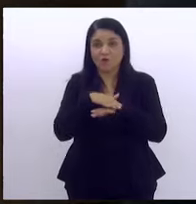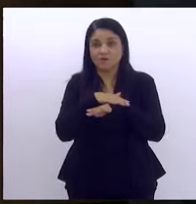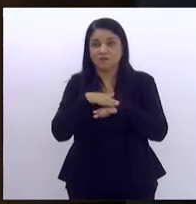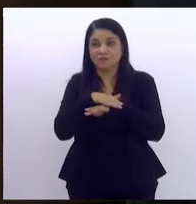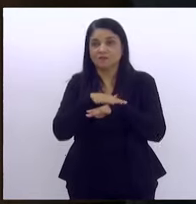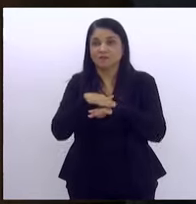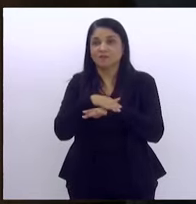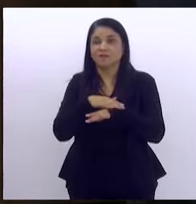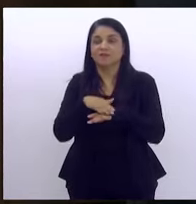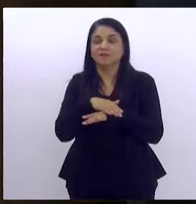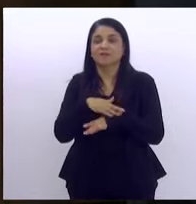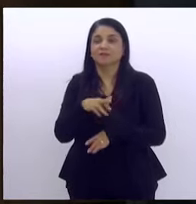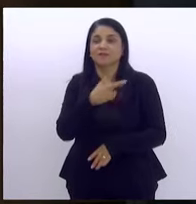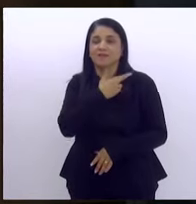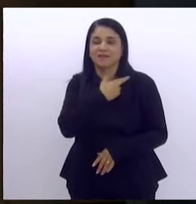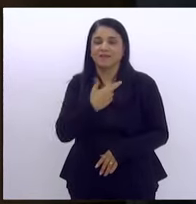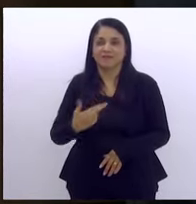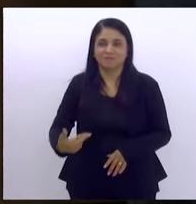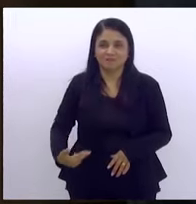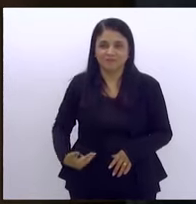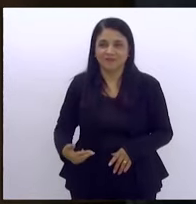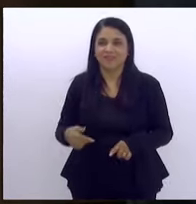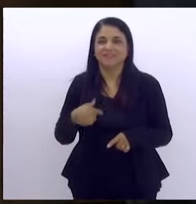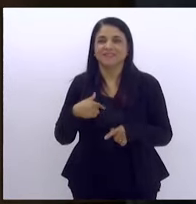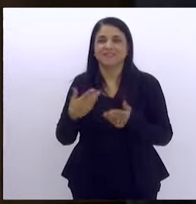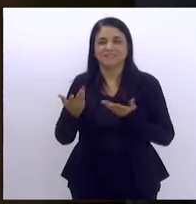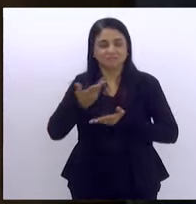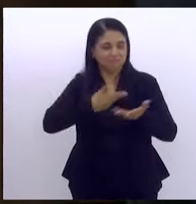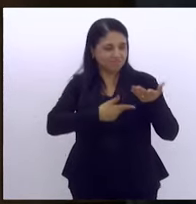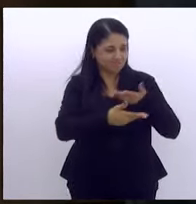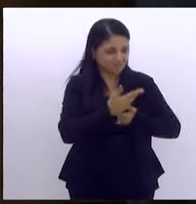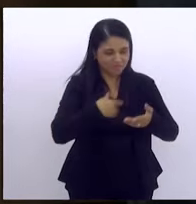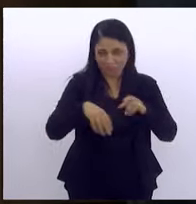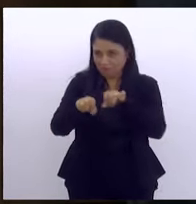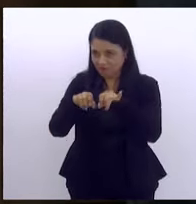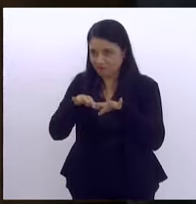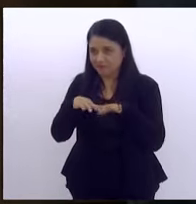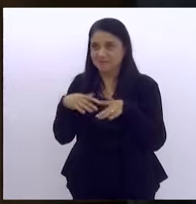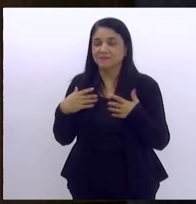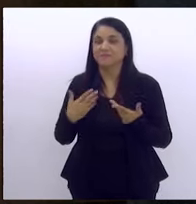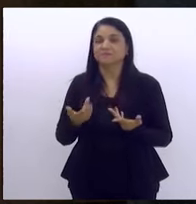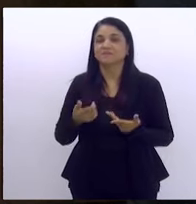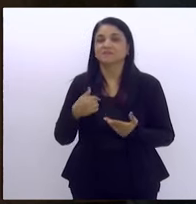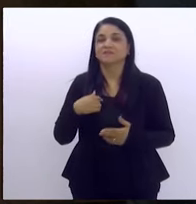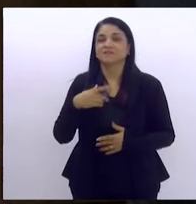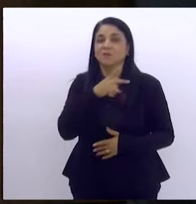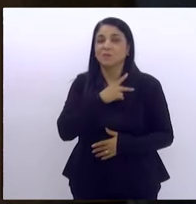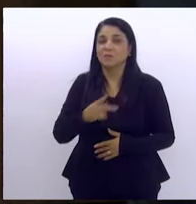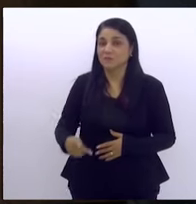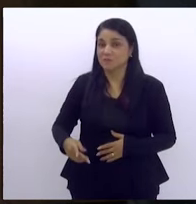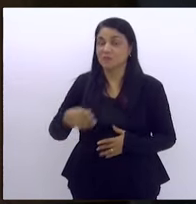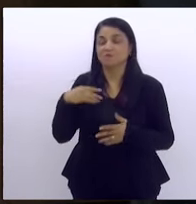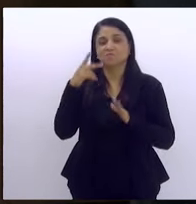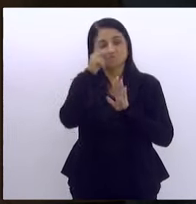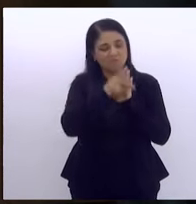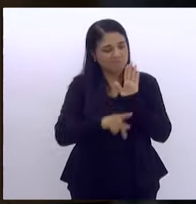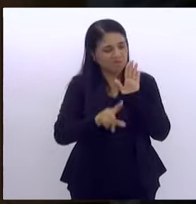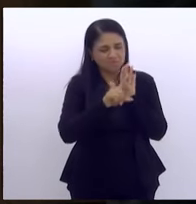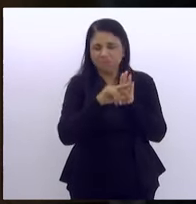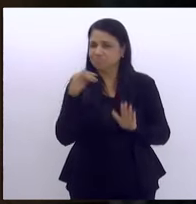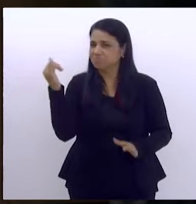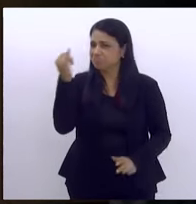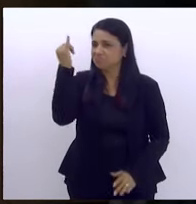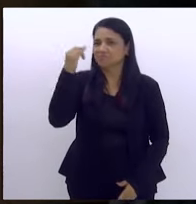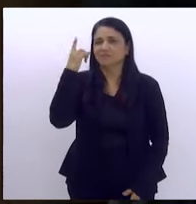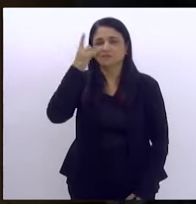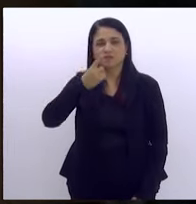bem republicana e democrática, transito por todos os lados do plenário. Senhora presidenta, projeto importantíssimo do deputado